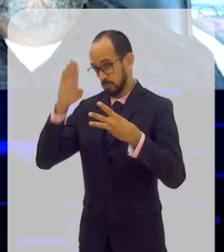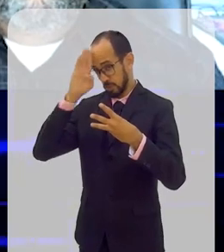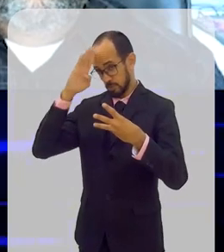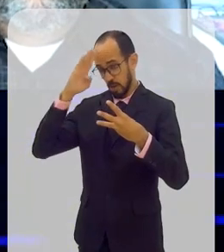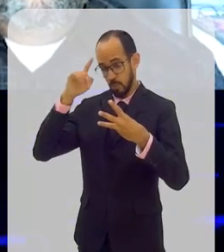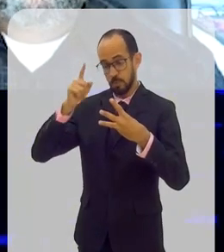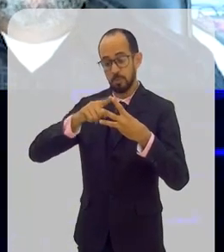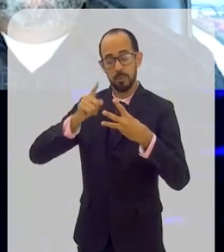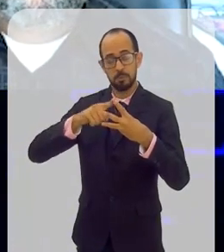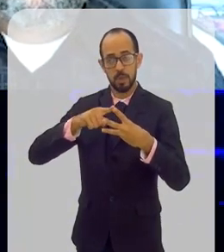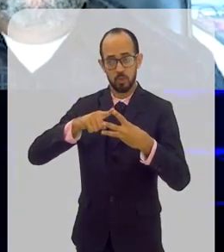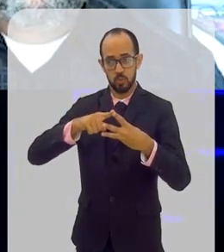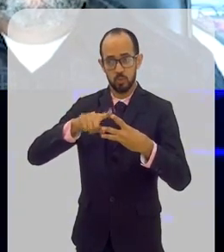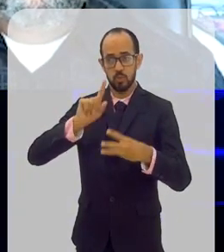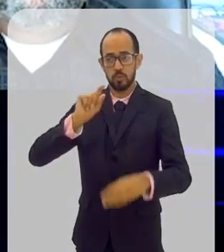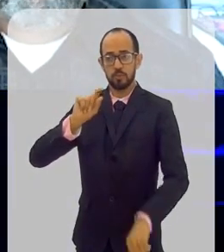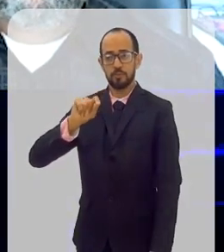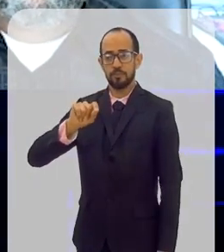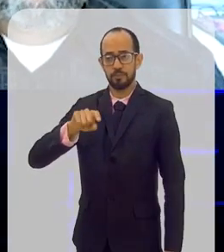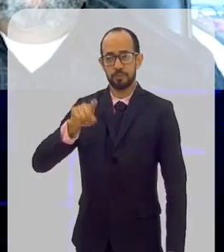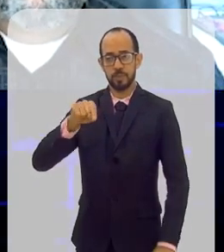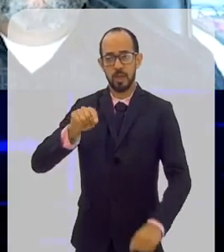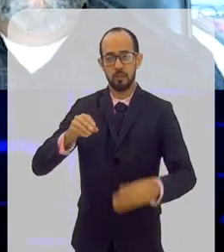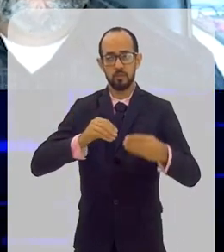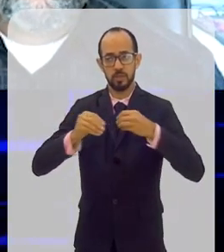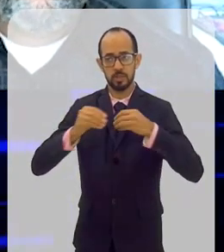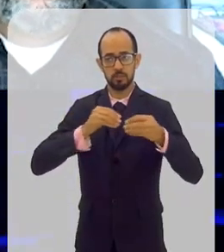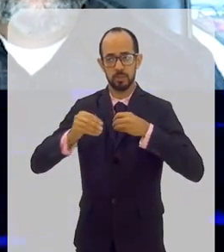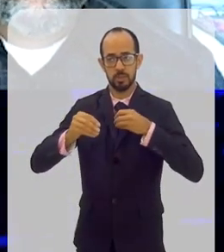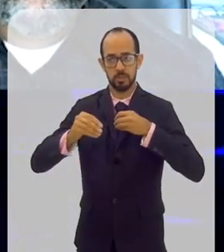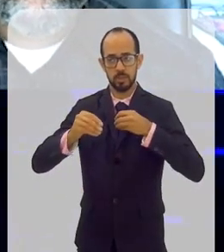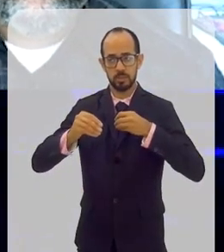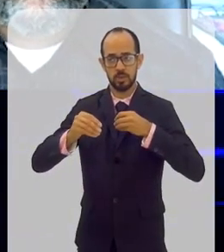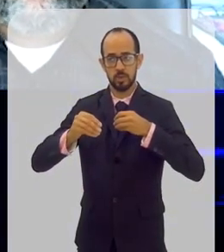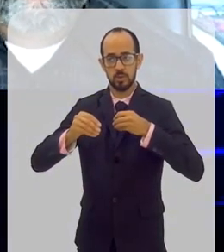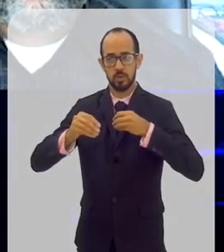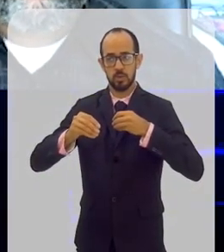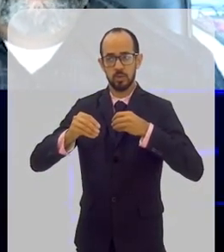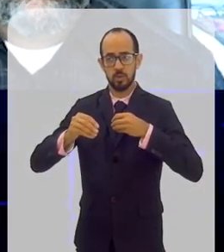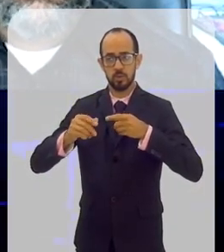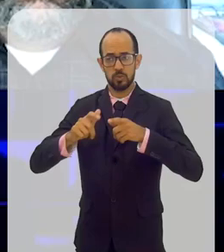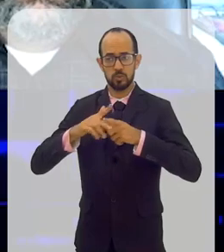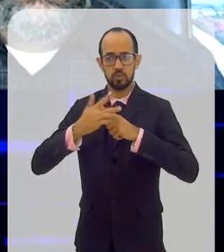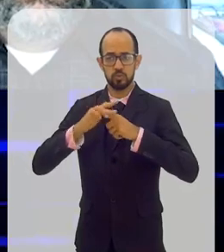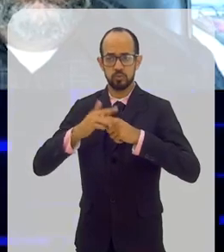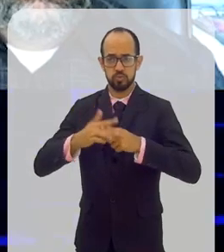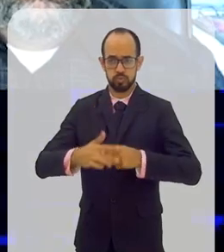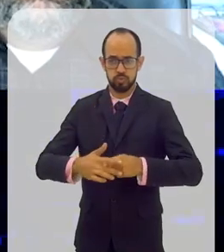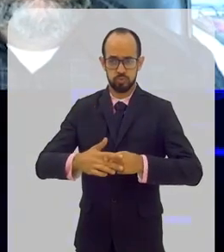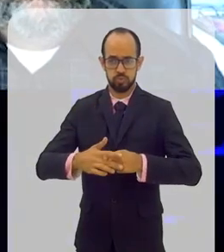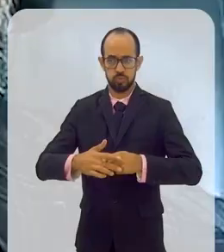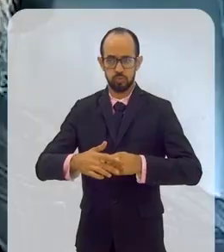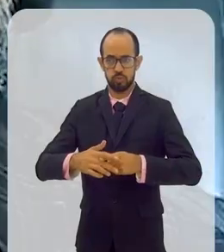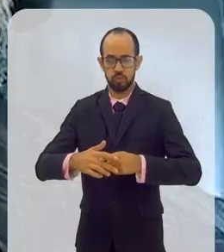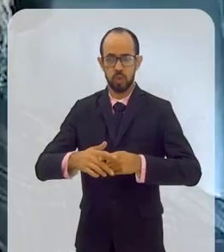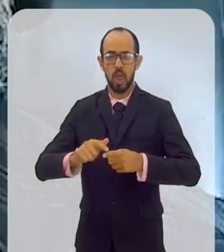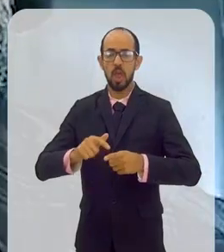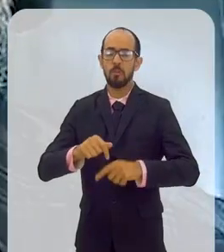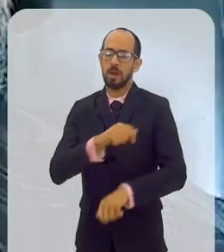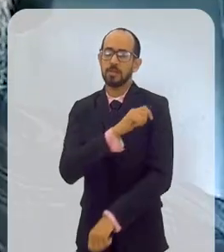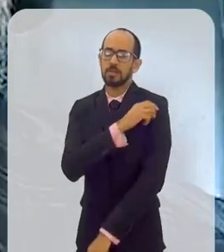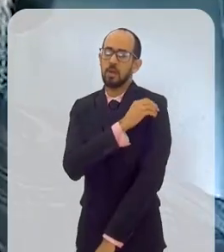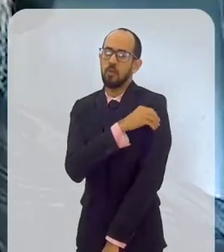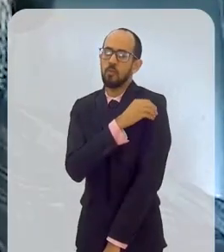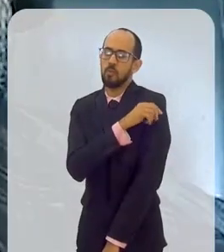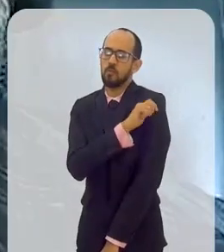O primeiro deles é a flexibilização do regime de recuperação fiscal. Entendeu? Nós temos hoje